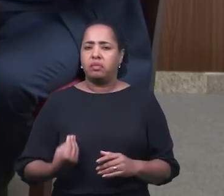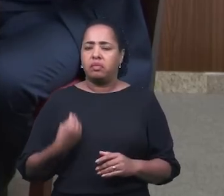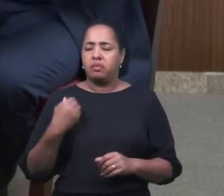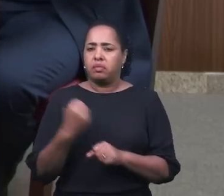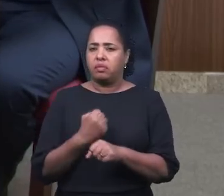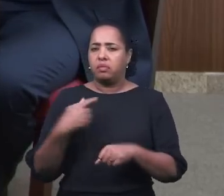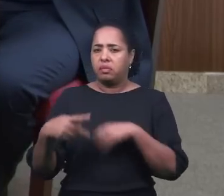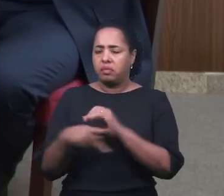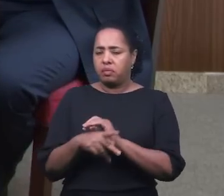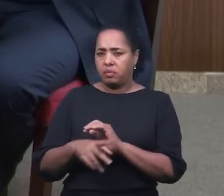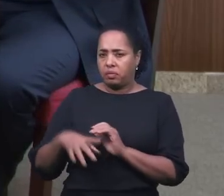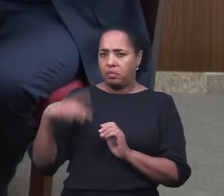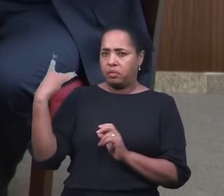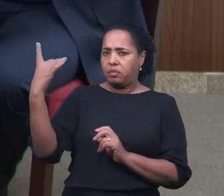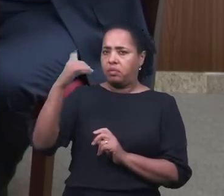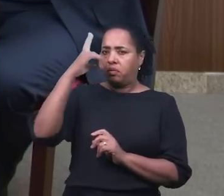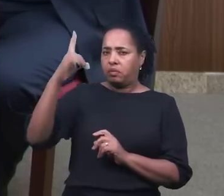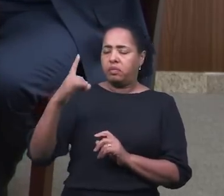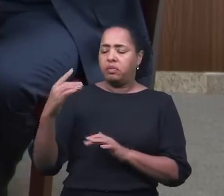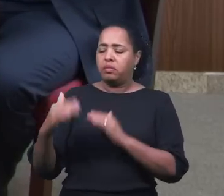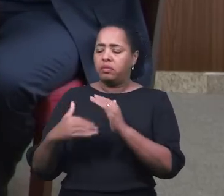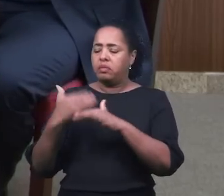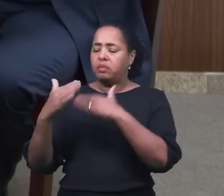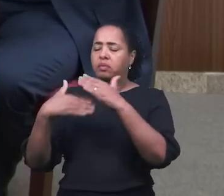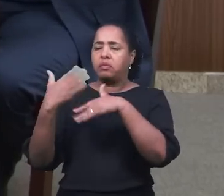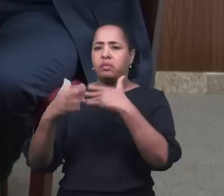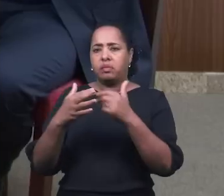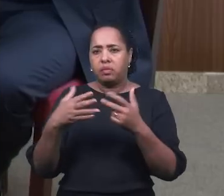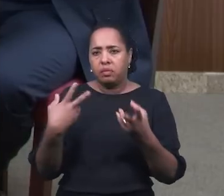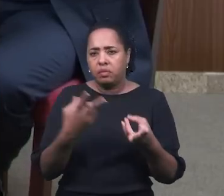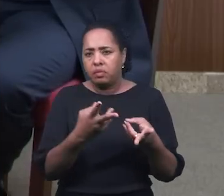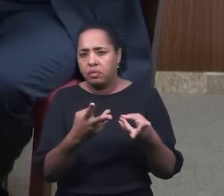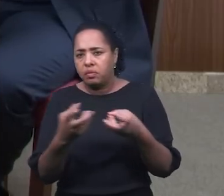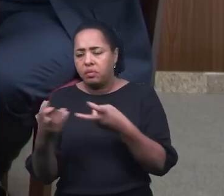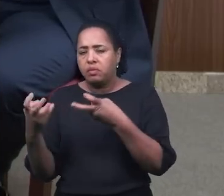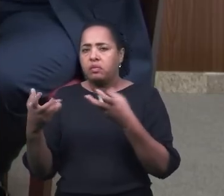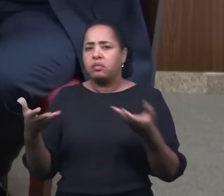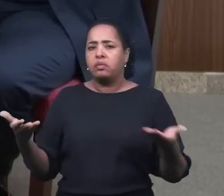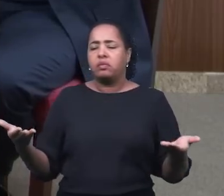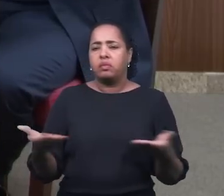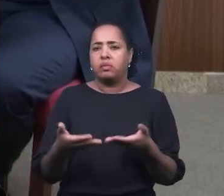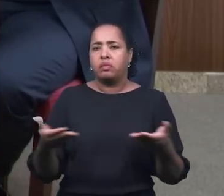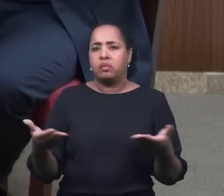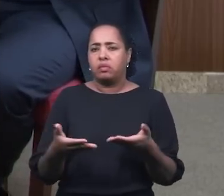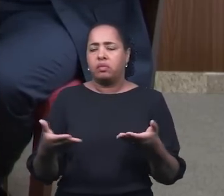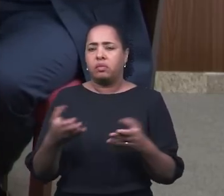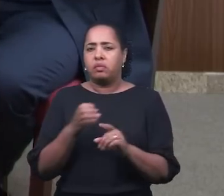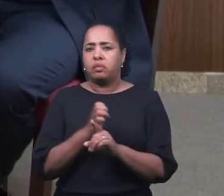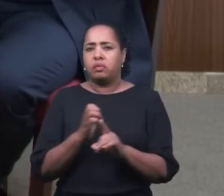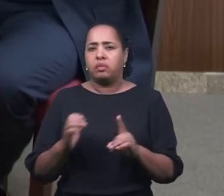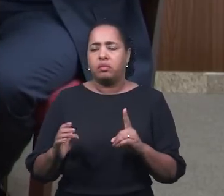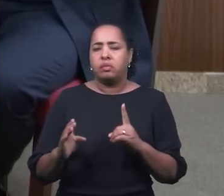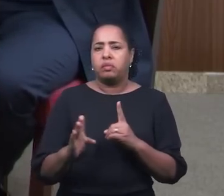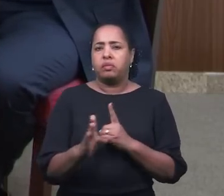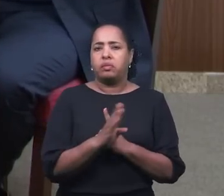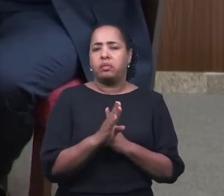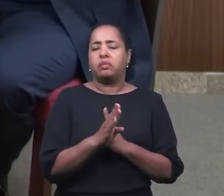a obra de Davi. E um aperfeiçoamento que nós temos visto muito hoje no estudo da escola